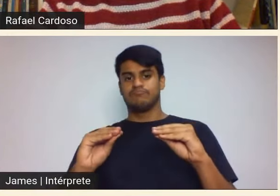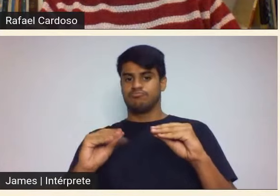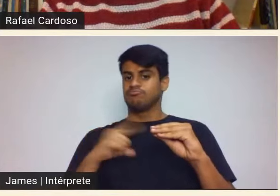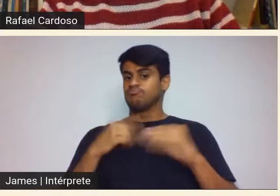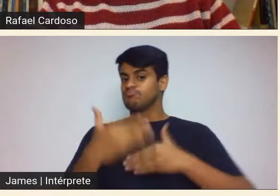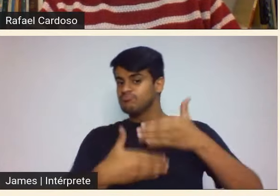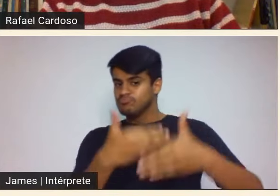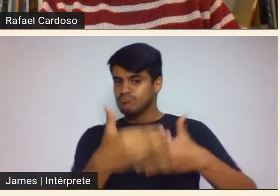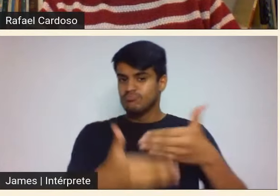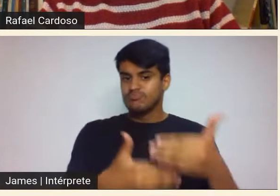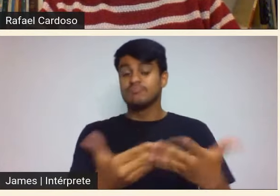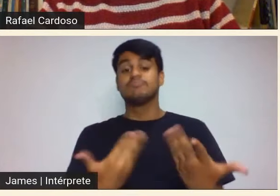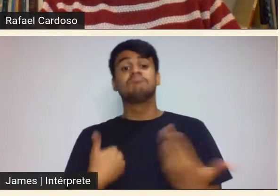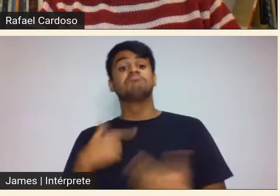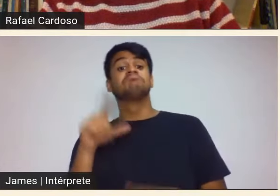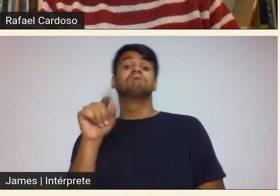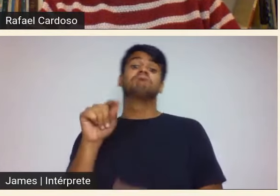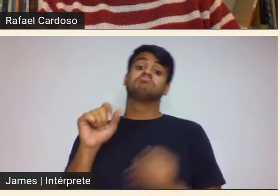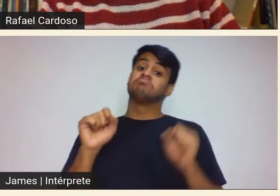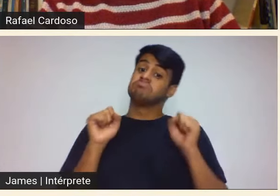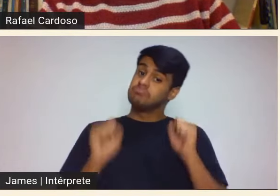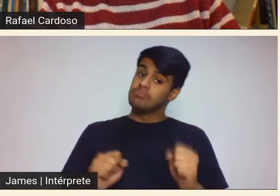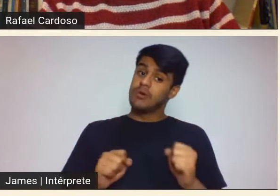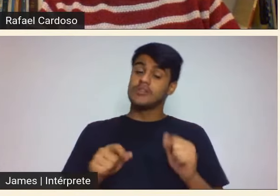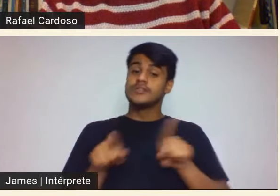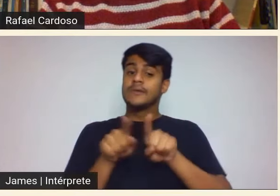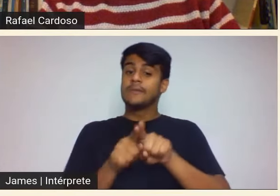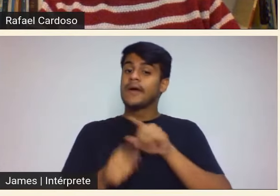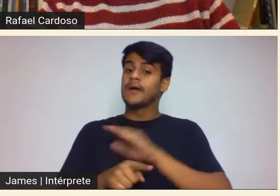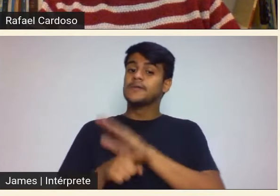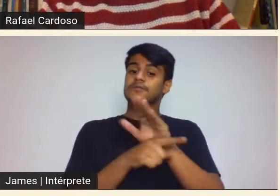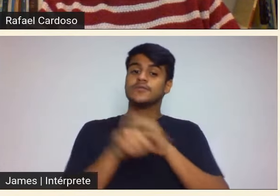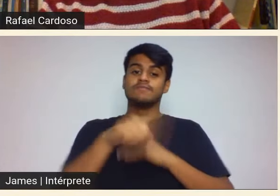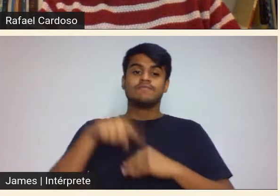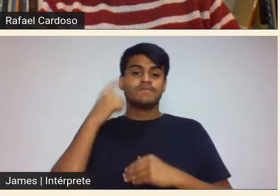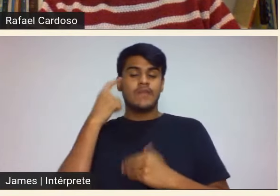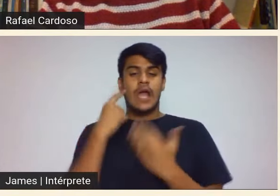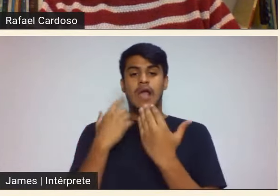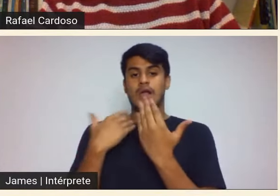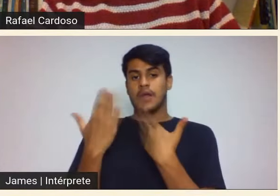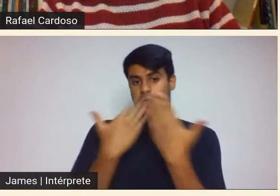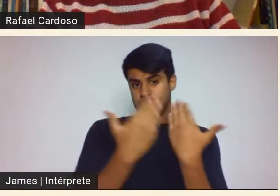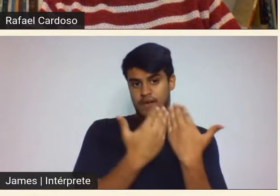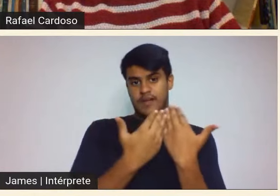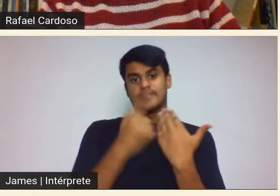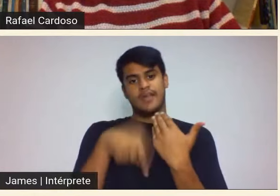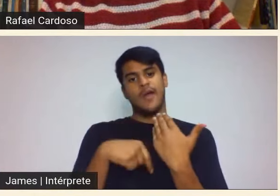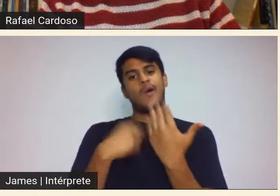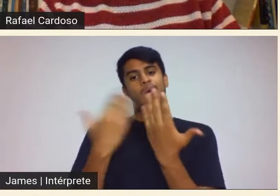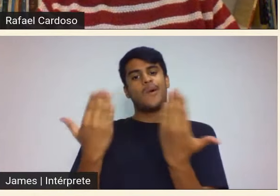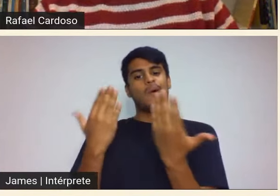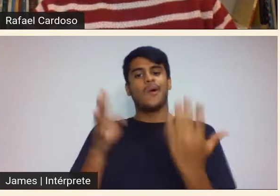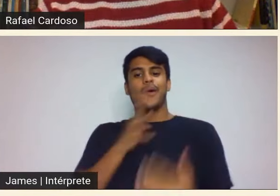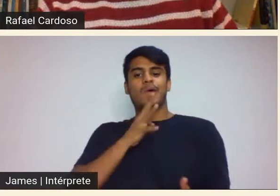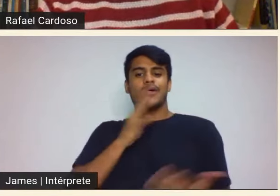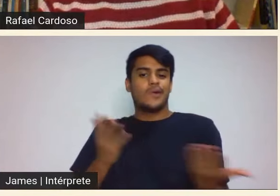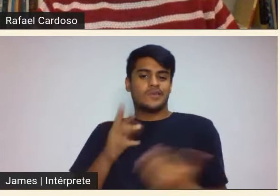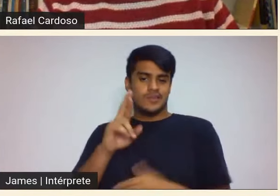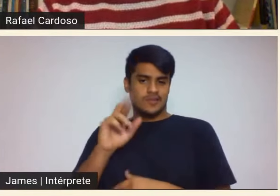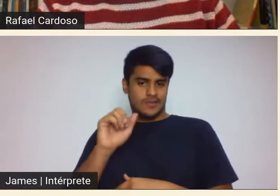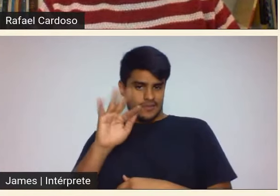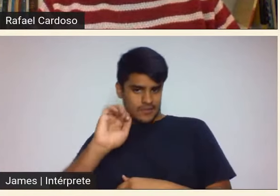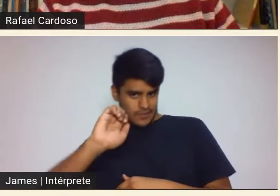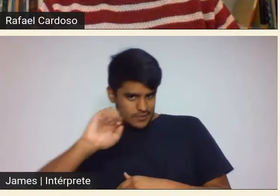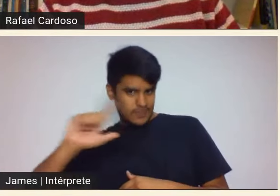E quem sabe isso também não diga um pouco sobre, ou converse um pouco com o que o Rafael está falando, sobre essas